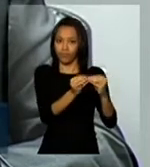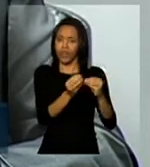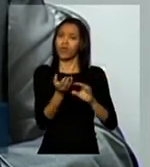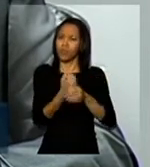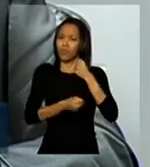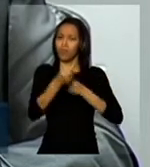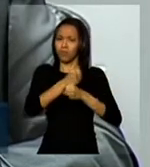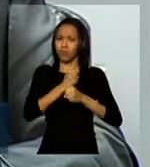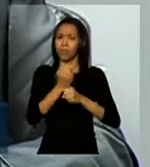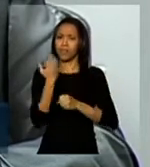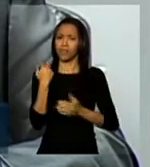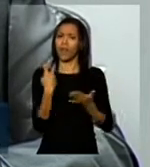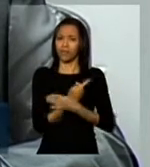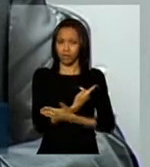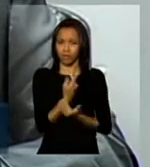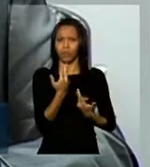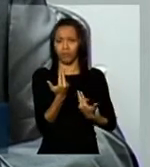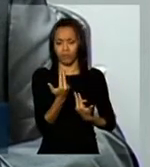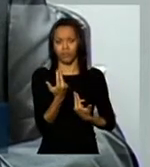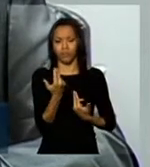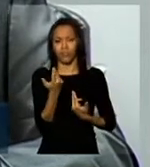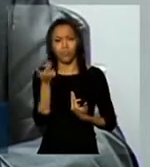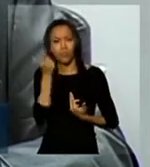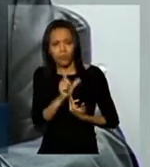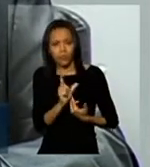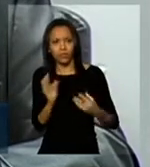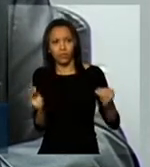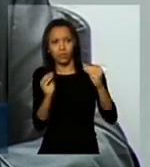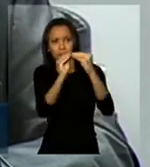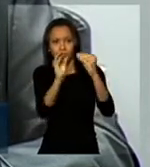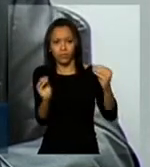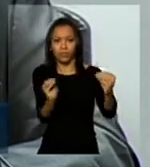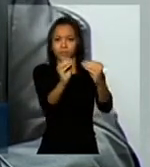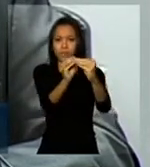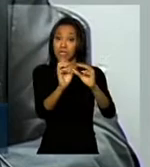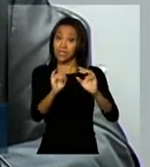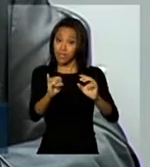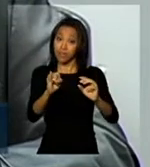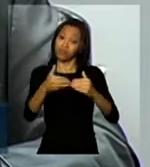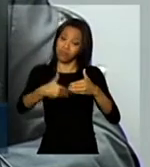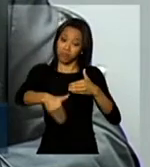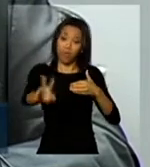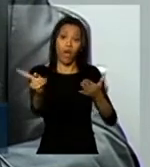né? Agora, se houver excedentes, nós vamos cobrir.